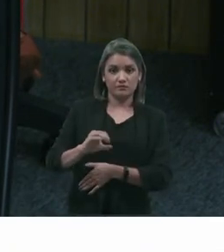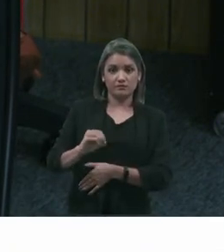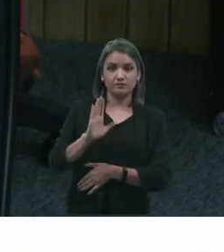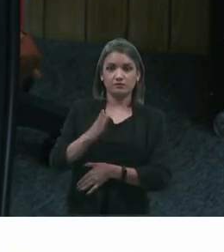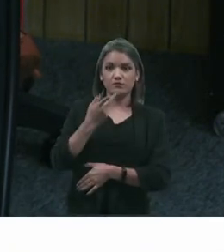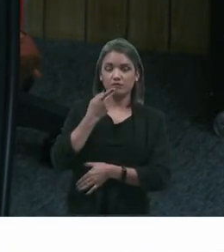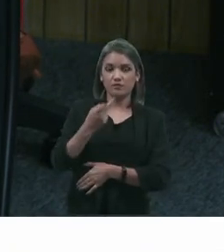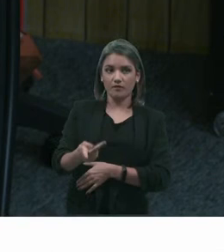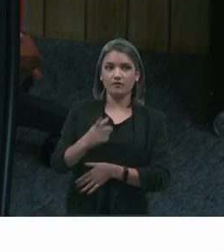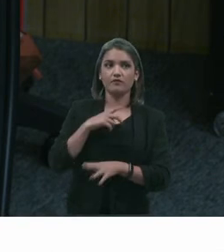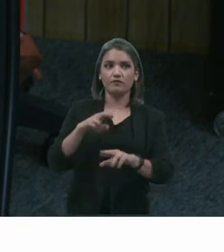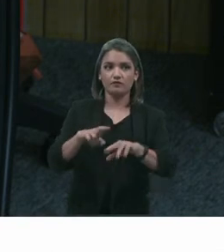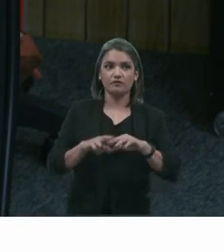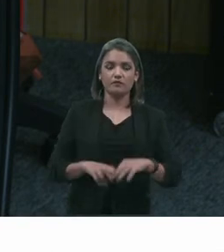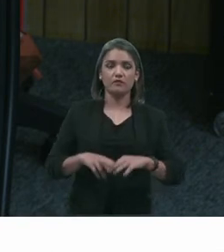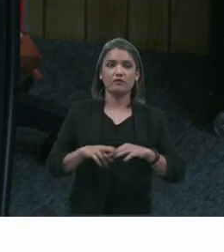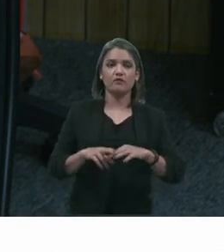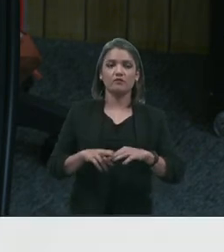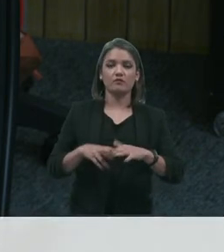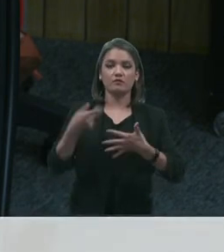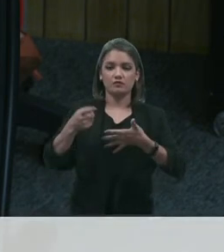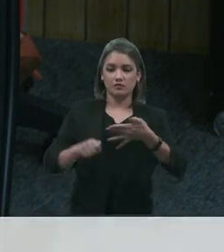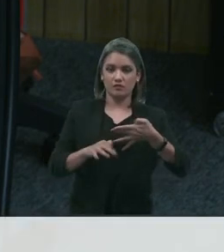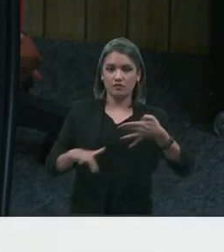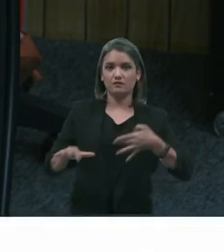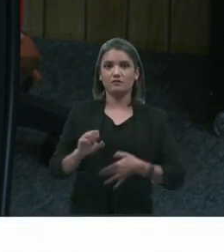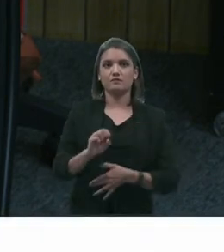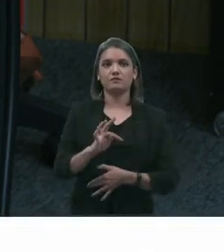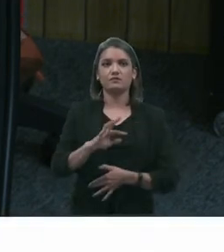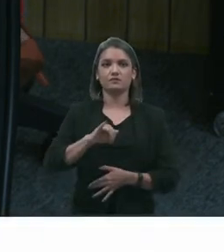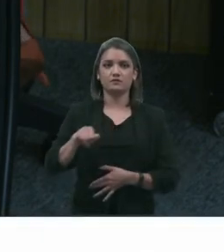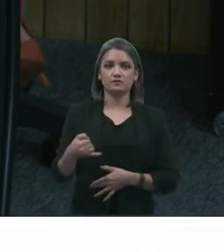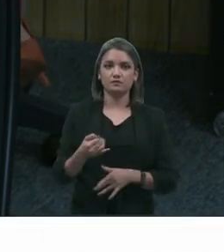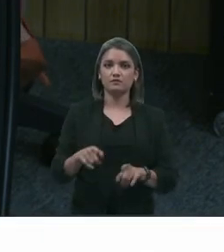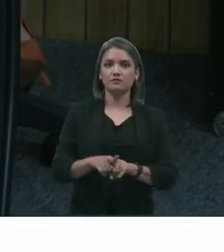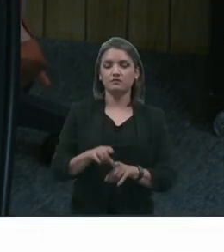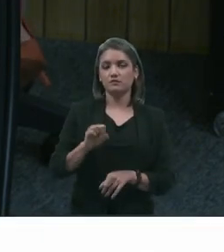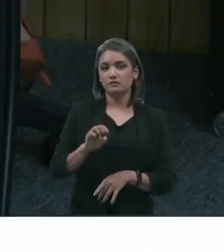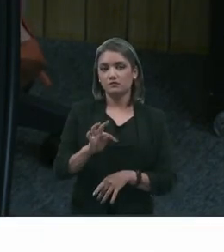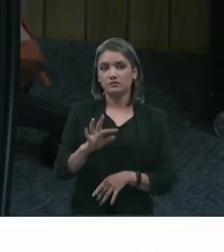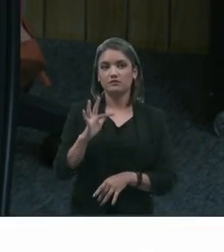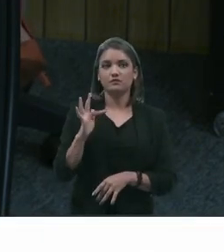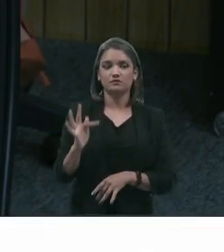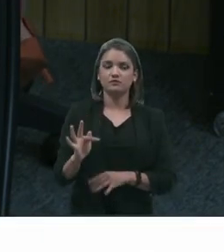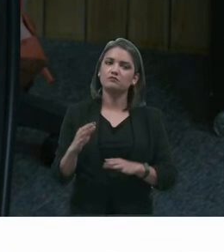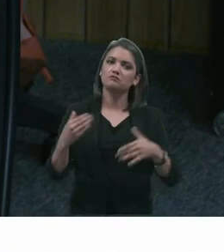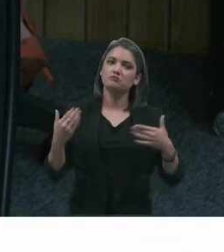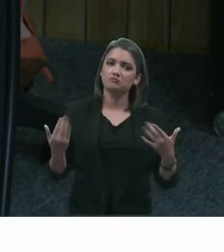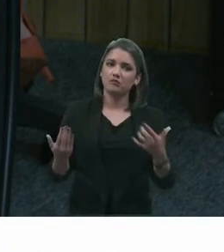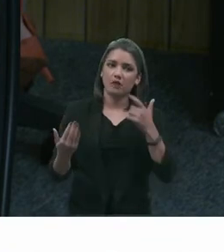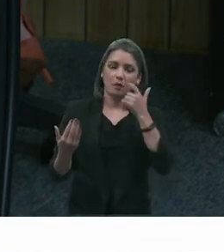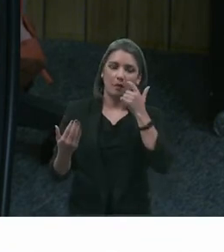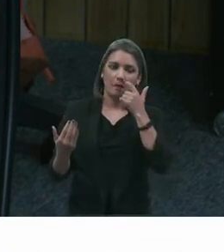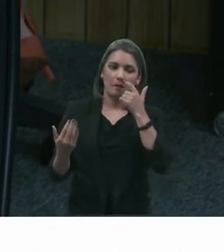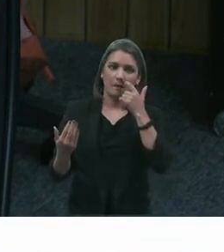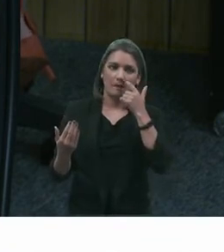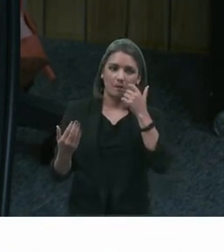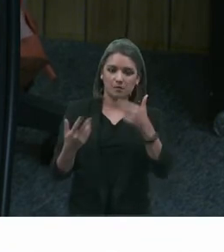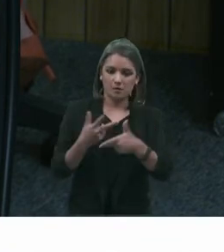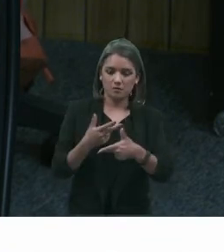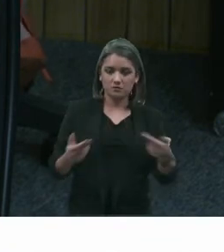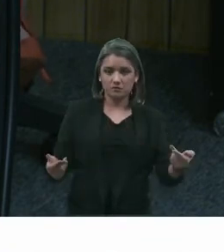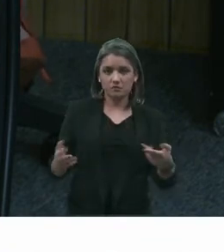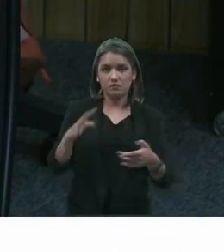a jurisprudência do STJ e do Supremo Tribunal Federal. Aqui as condutas imputadas foram de